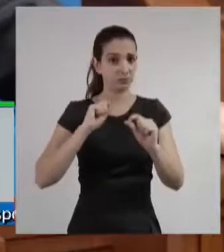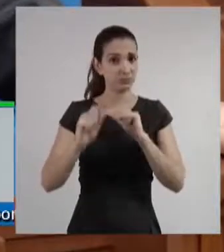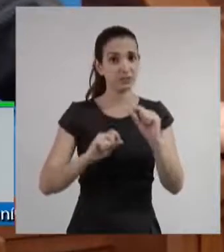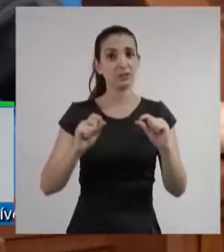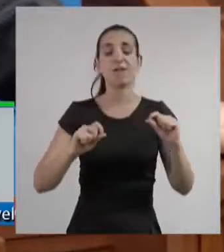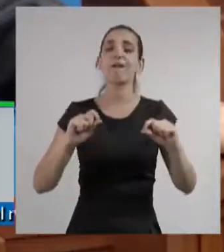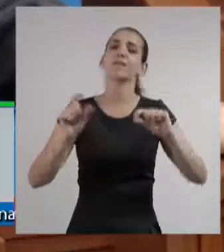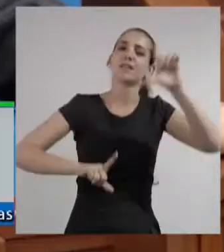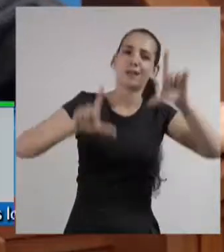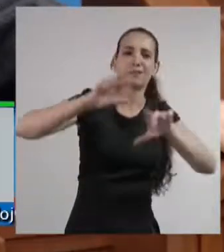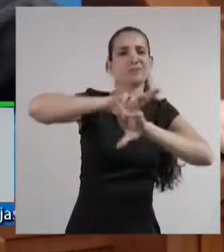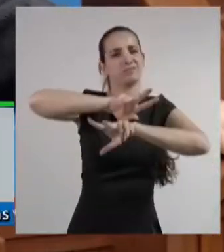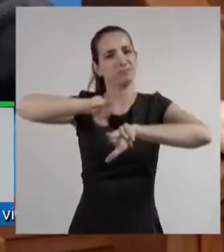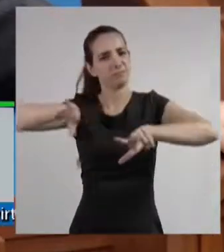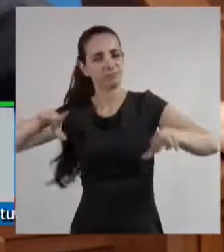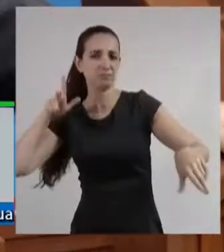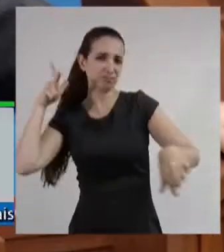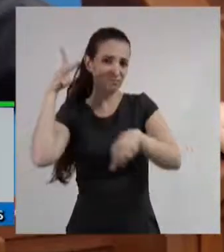vídeos gravados,